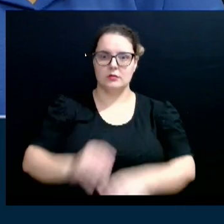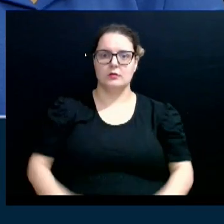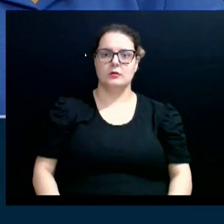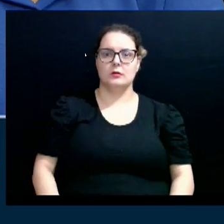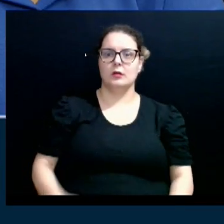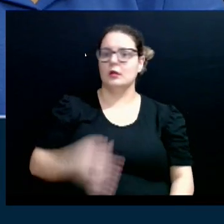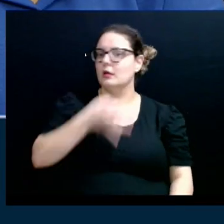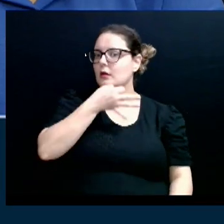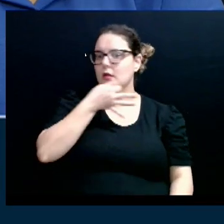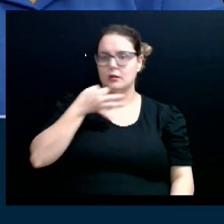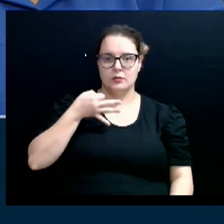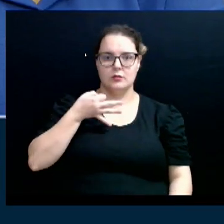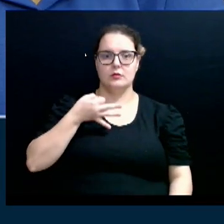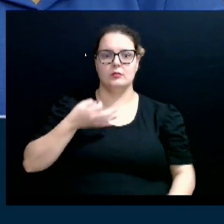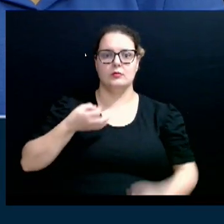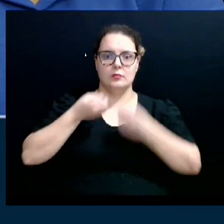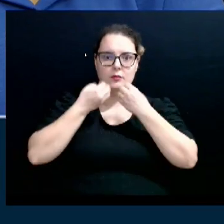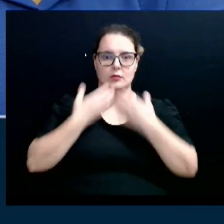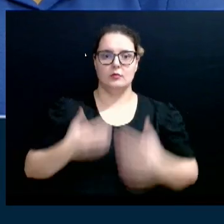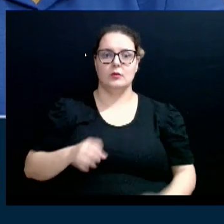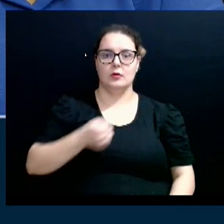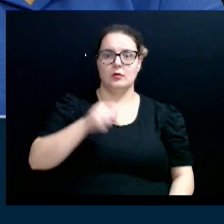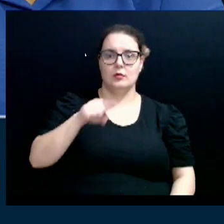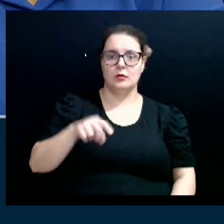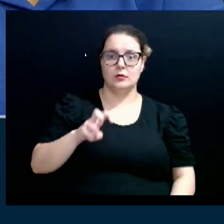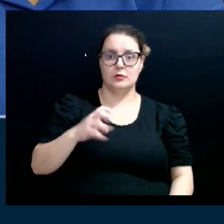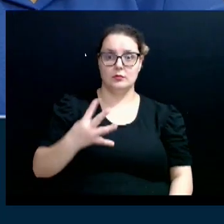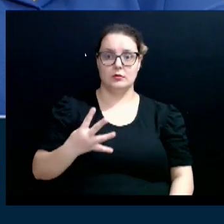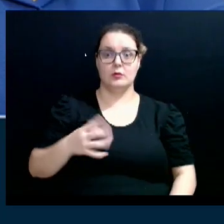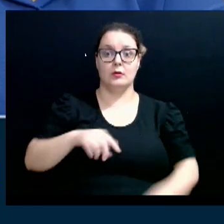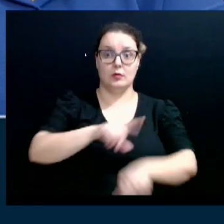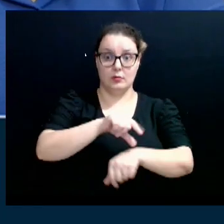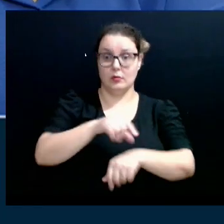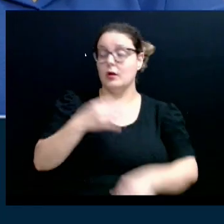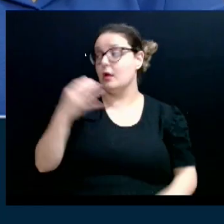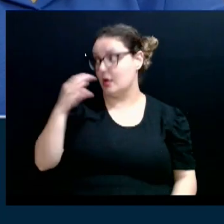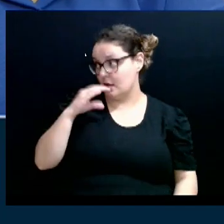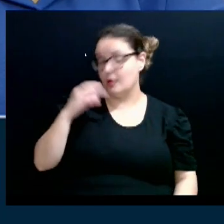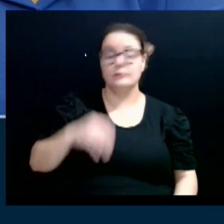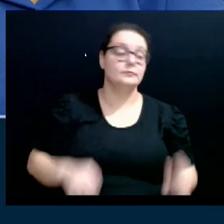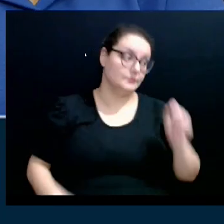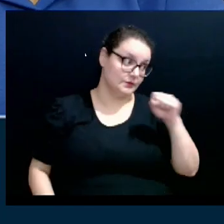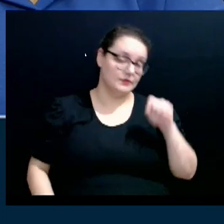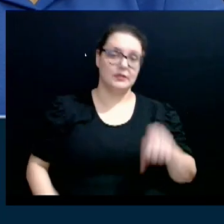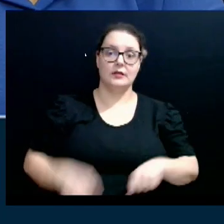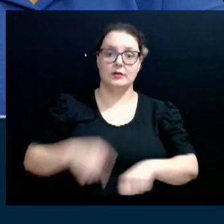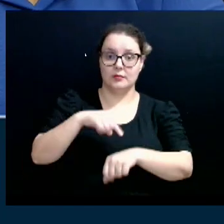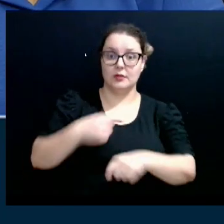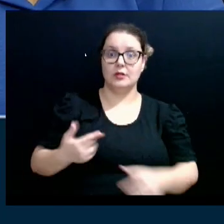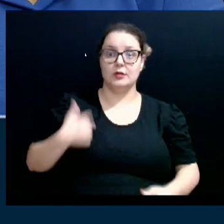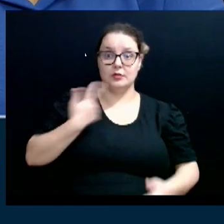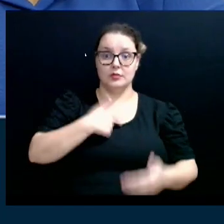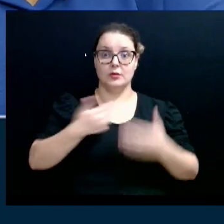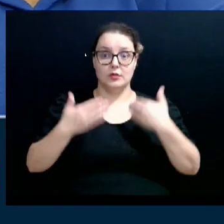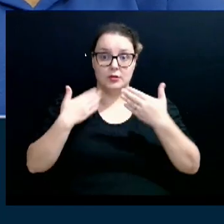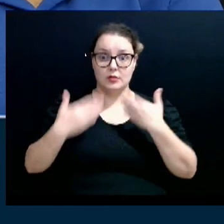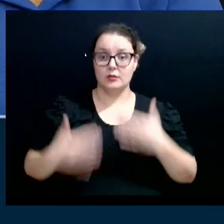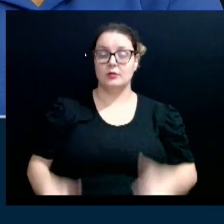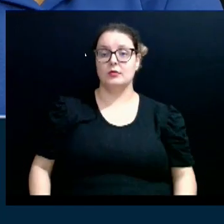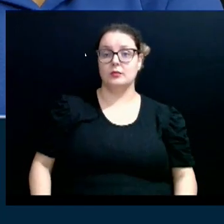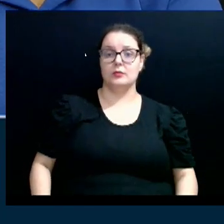Excelente, muito bom. Agora 8h54, olha só como passou rápido, né? Muito. A hora, a gente aqui conversando com vocês